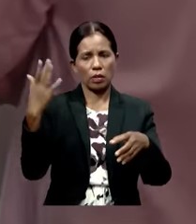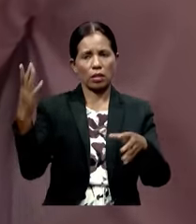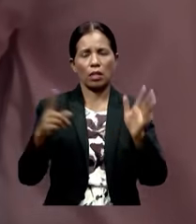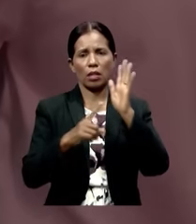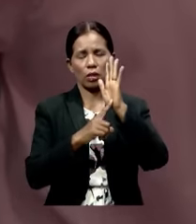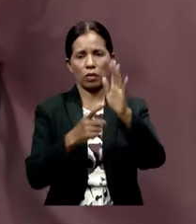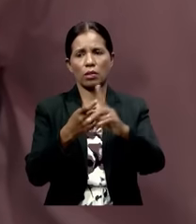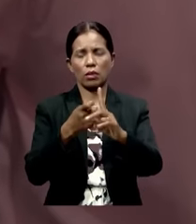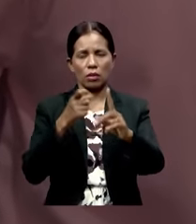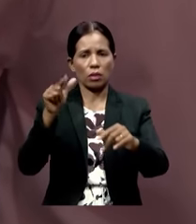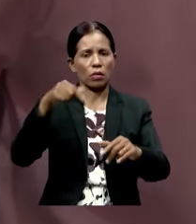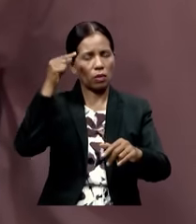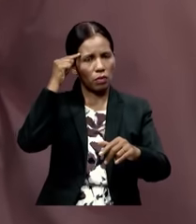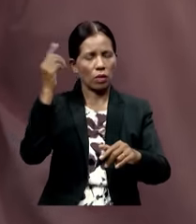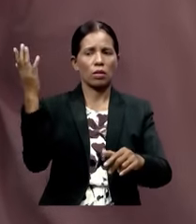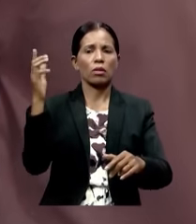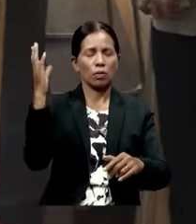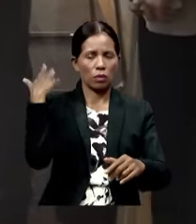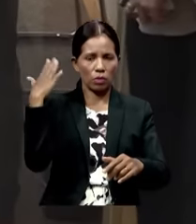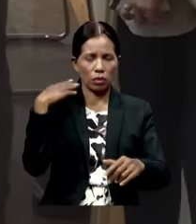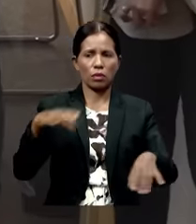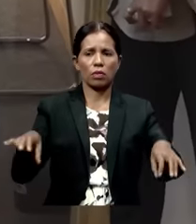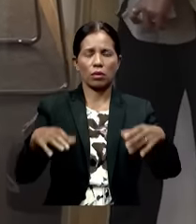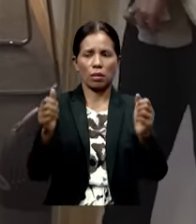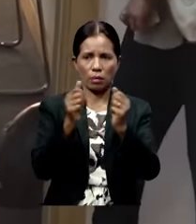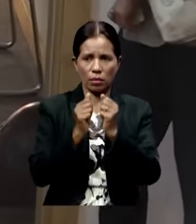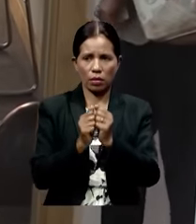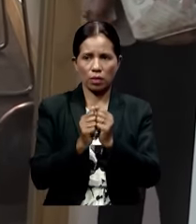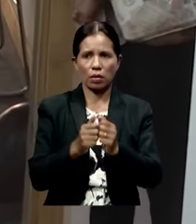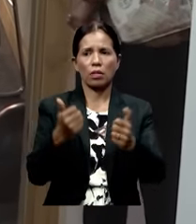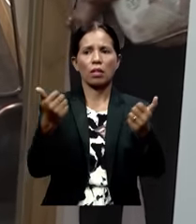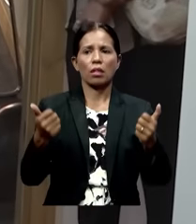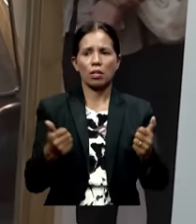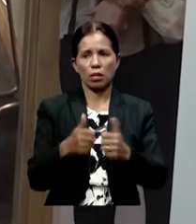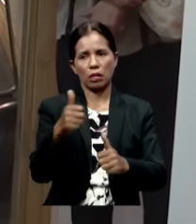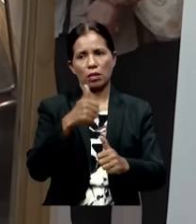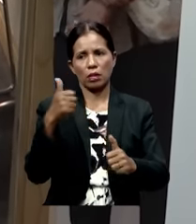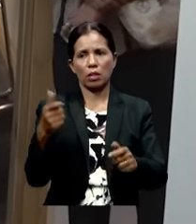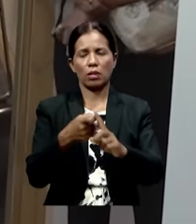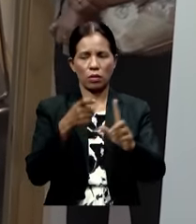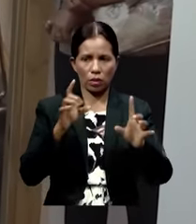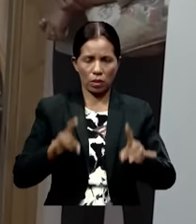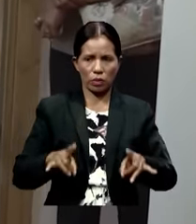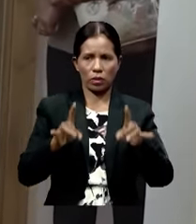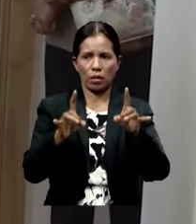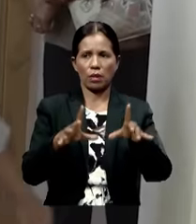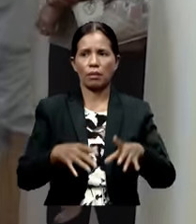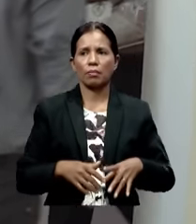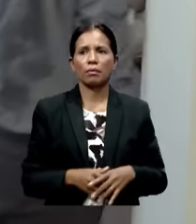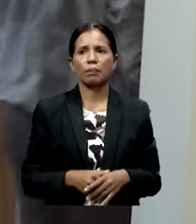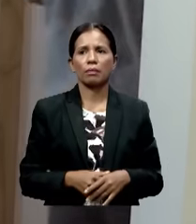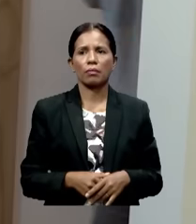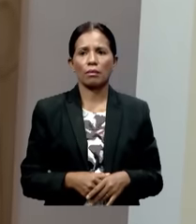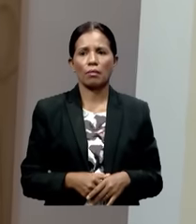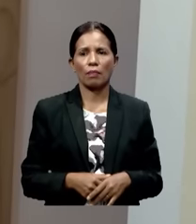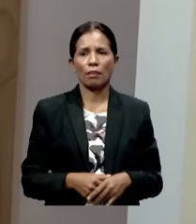publica russo governo anterior, nebe serviço a mútuo ou Agência Balon russo Austrália. Agora,